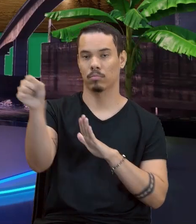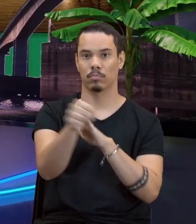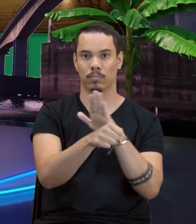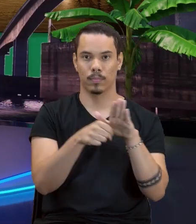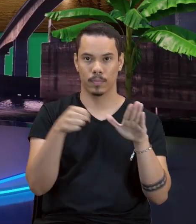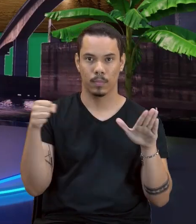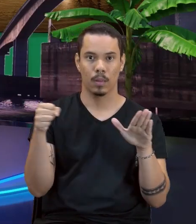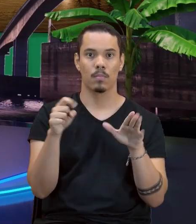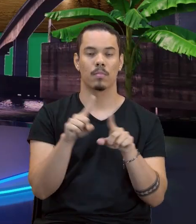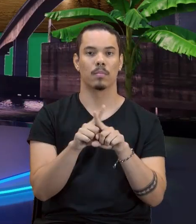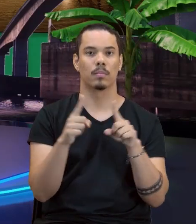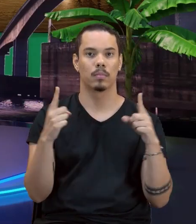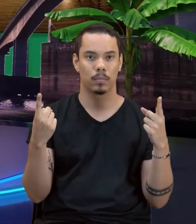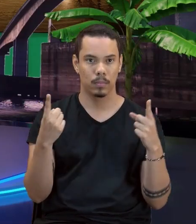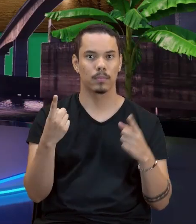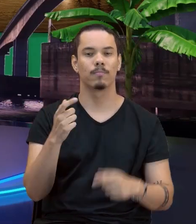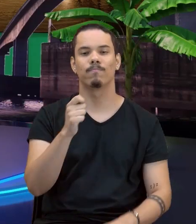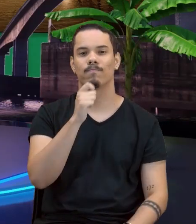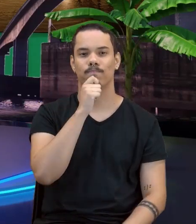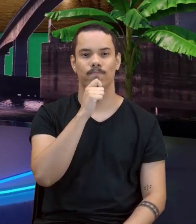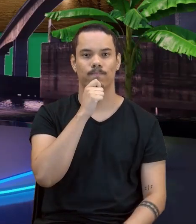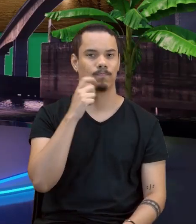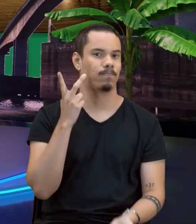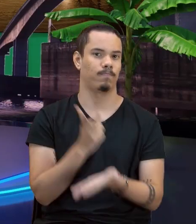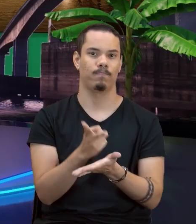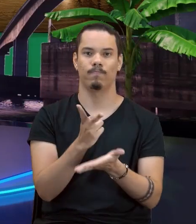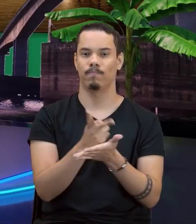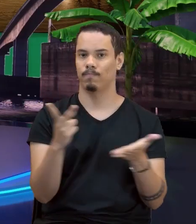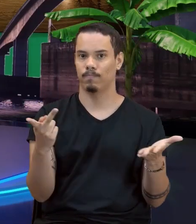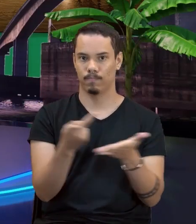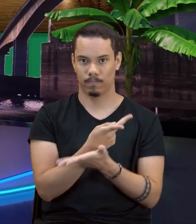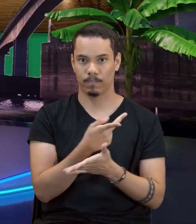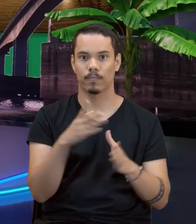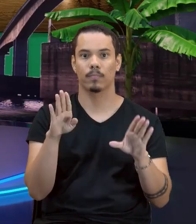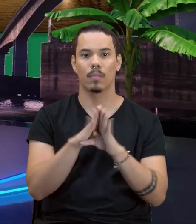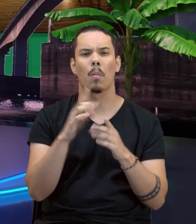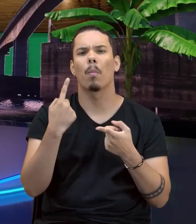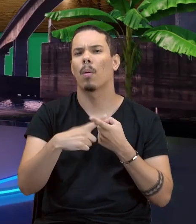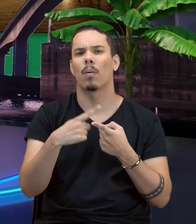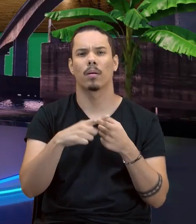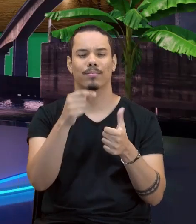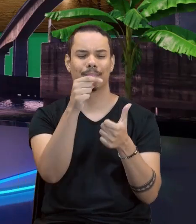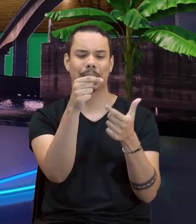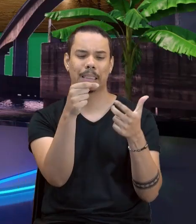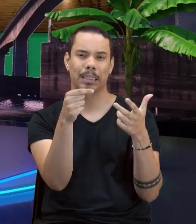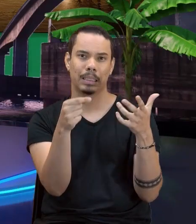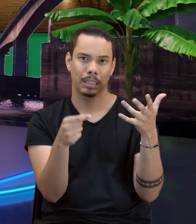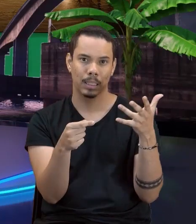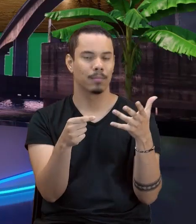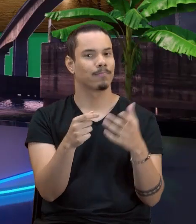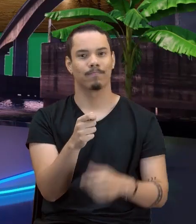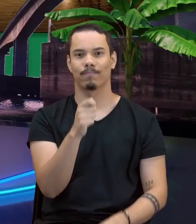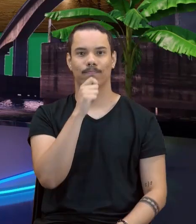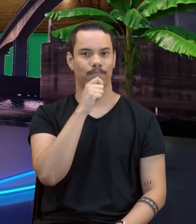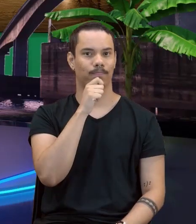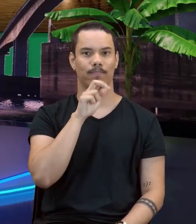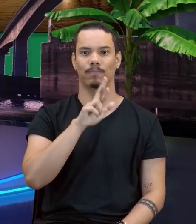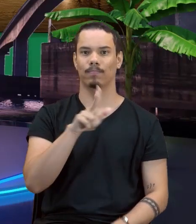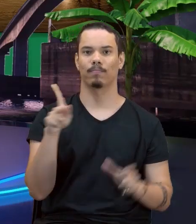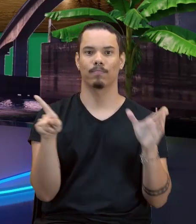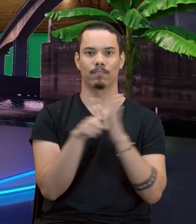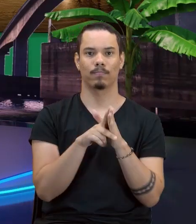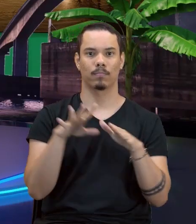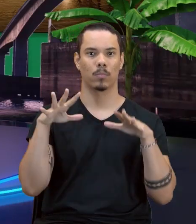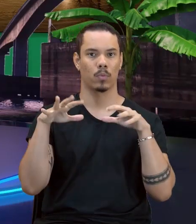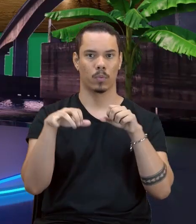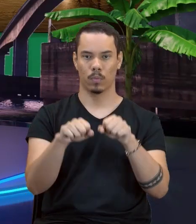isso ainda continua acontecendo e por diversos fatores, esses que já não são mais da própria colonização em